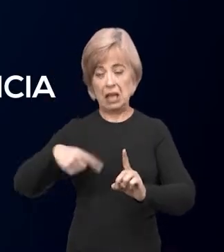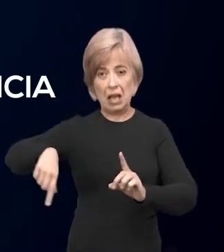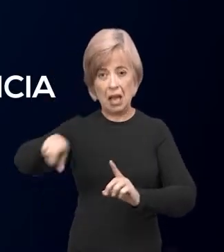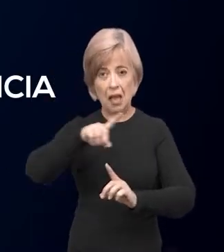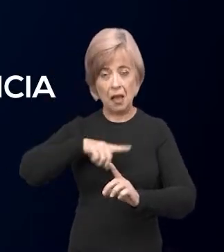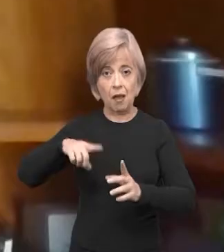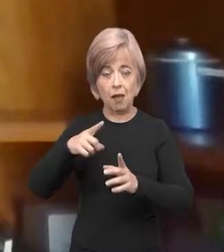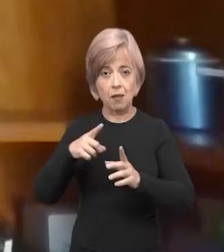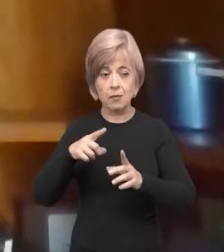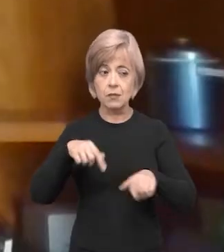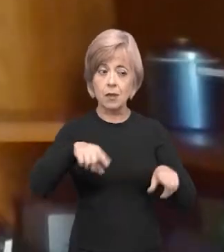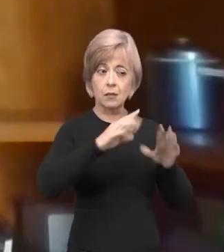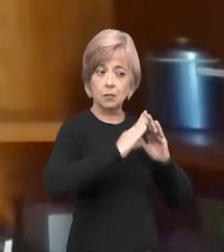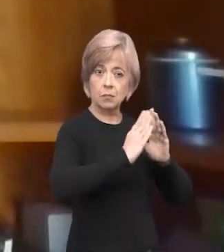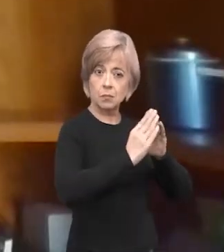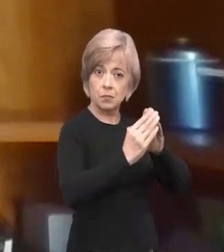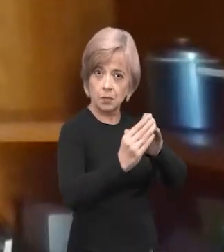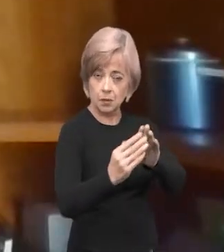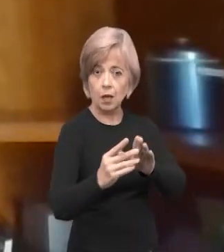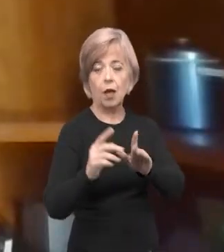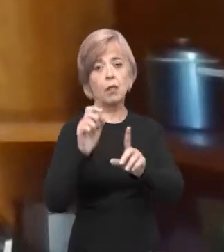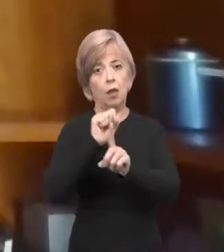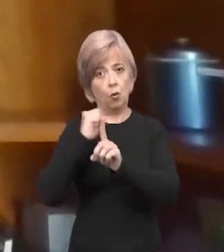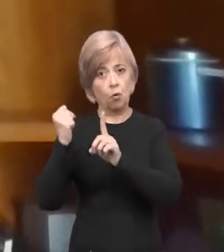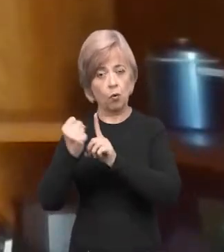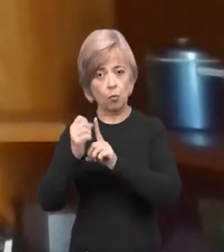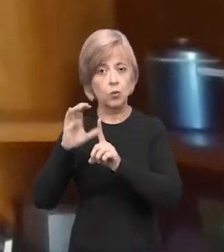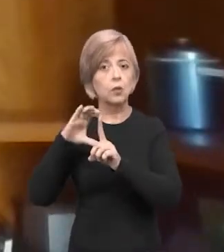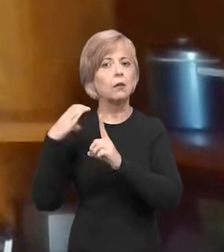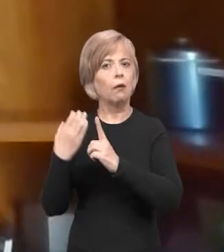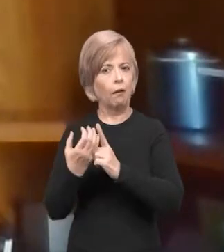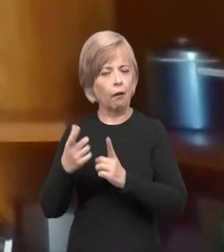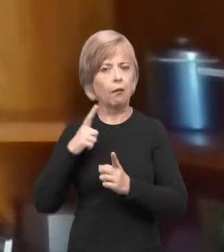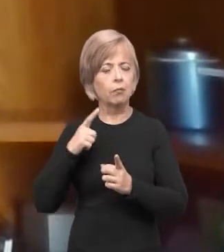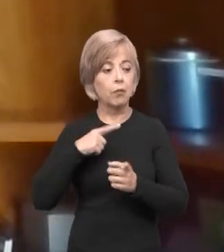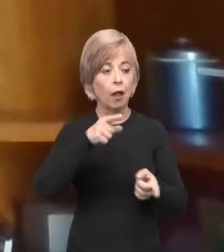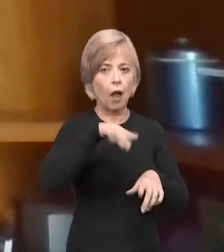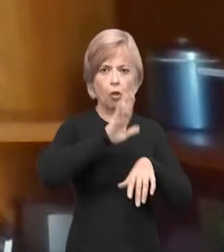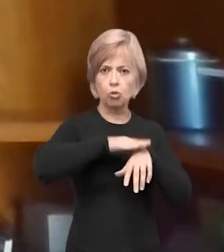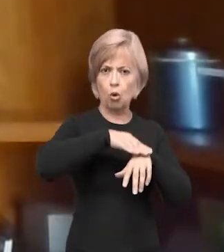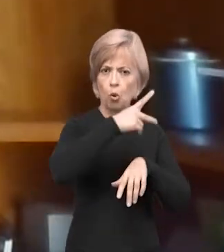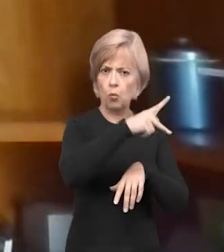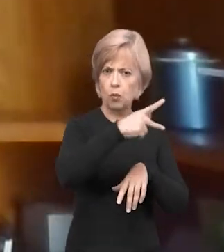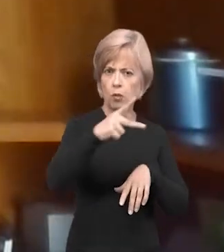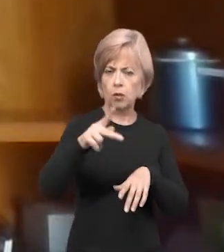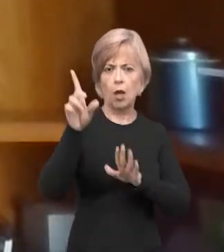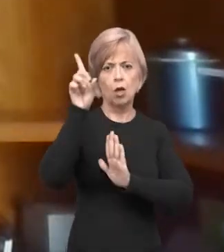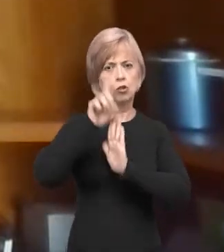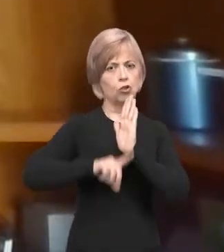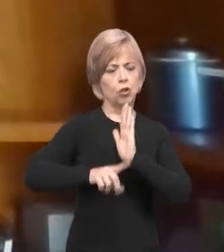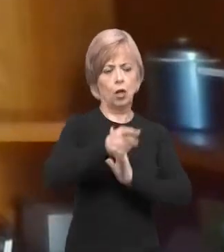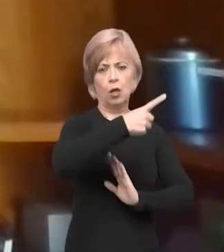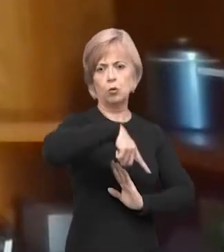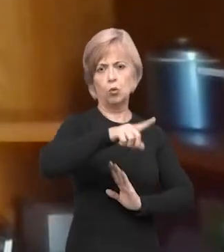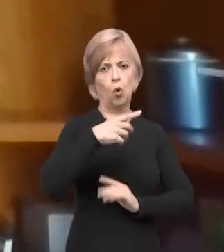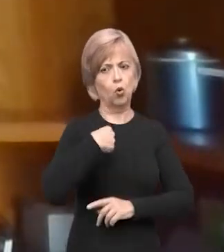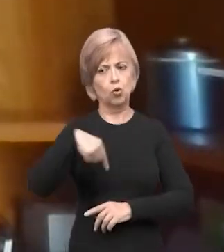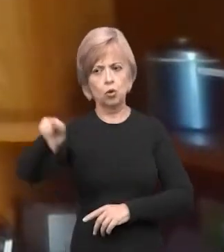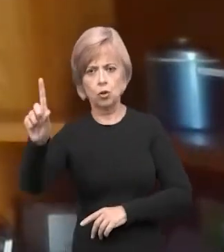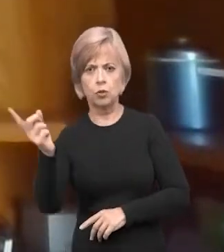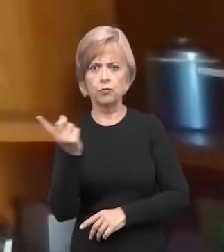integradas na comunidade, em que sempre estão reforçando a autonomia da pessoa, os direitos todos que todas as pessoas